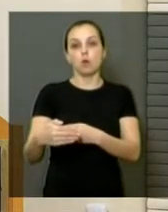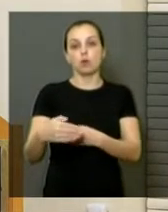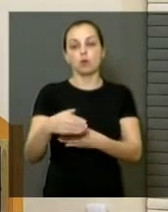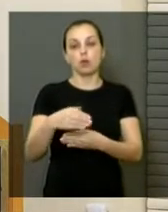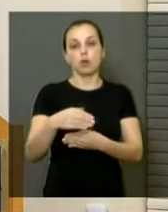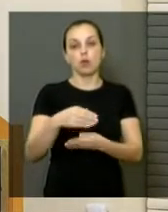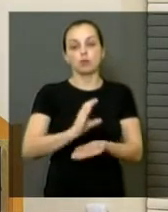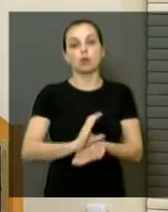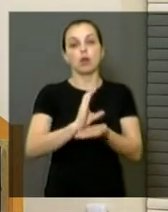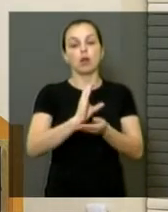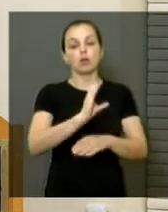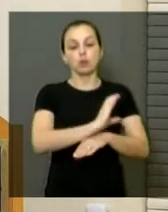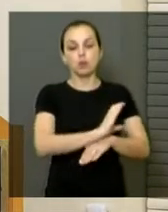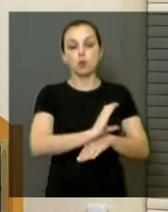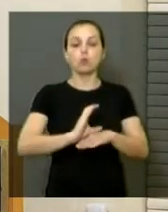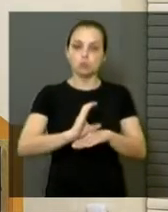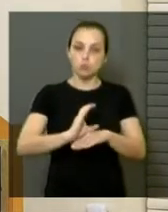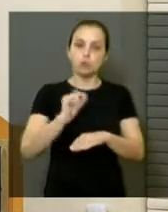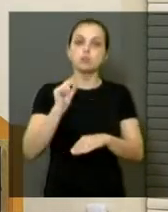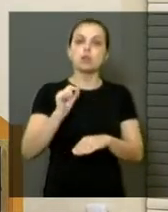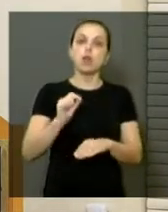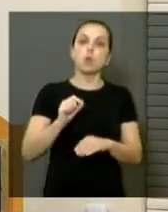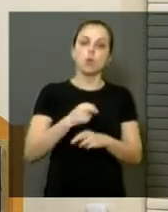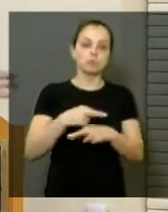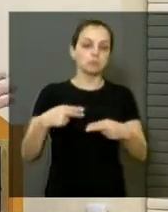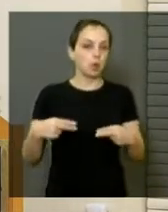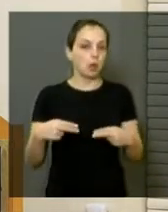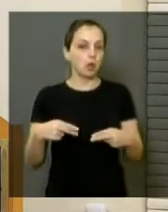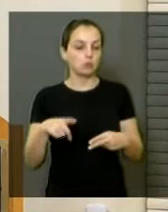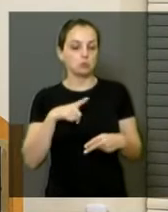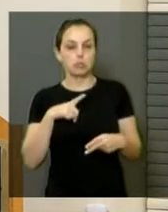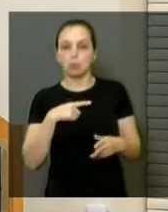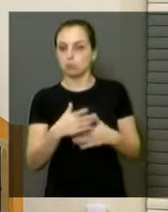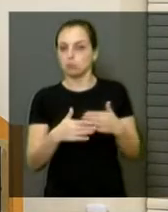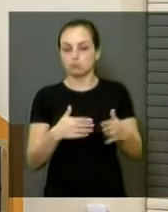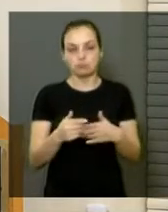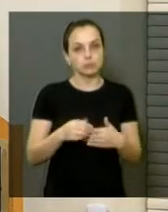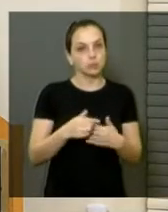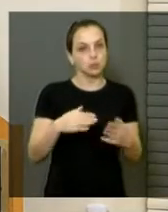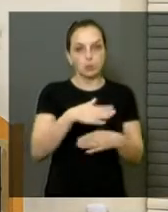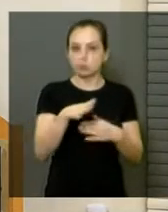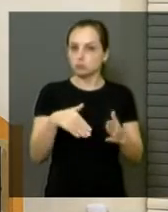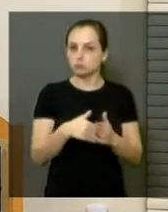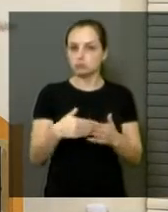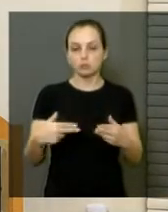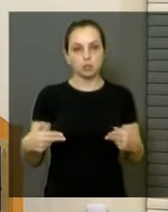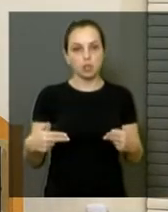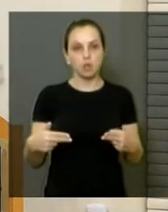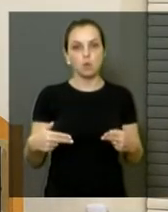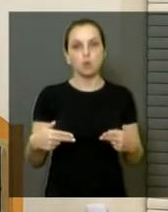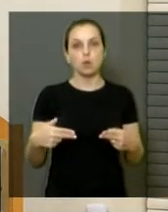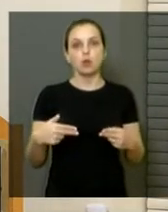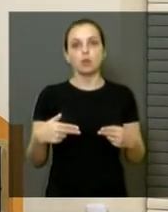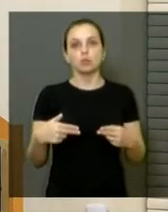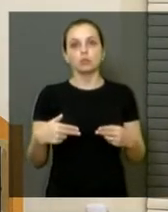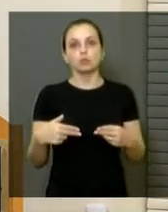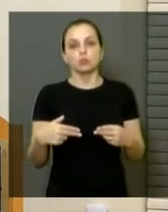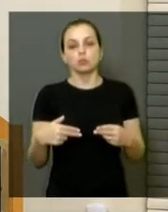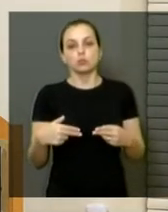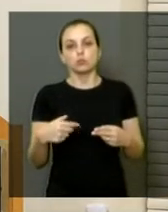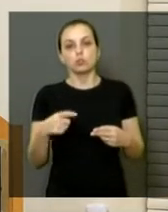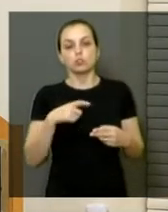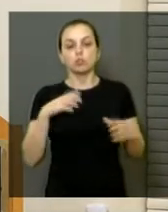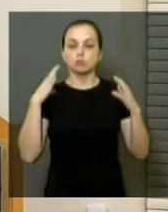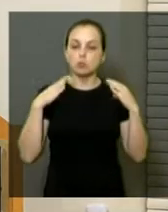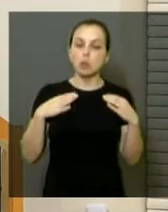diz minimamente, sabe, assim, todo tipo de prática ou conduta que regra a vida em